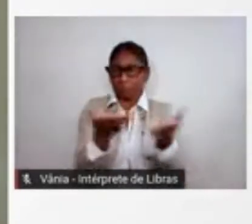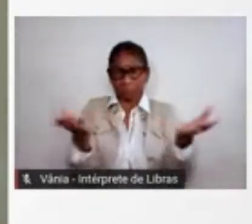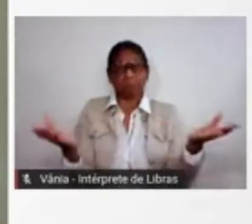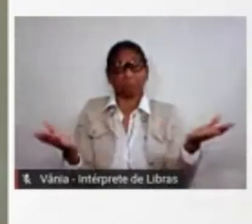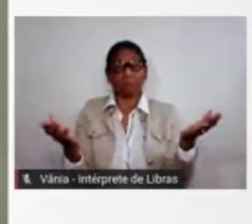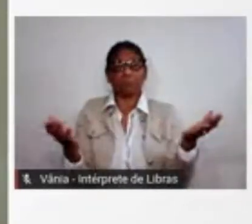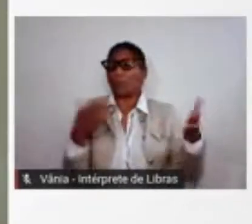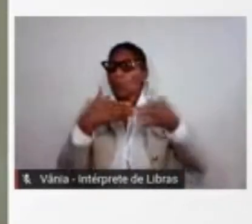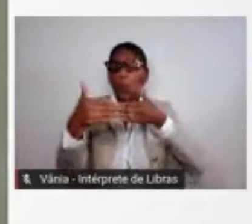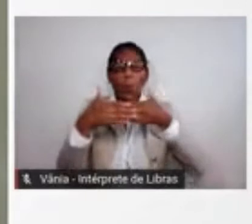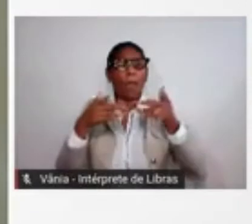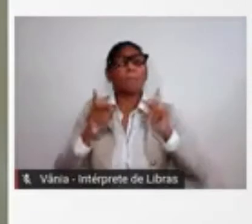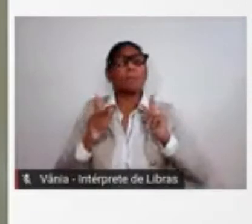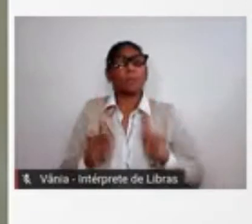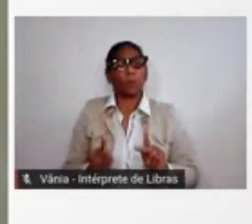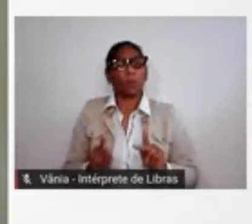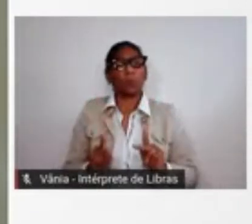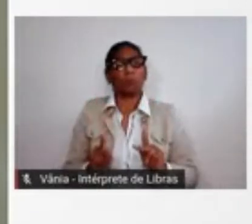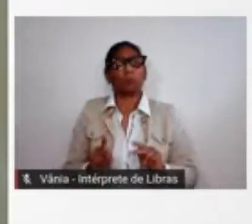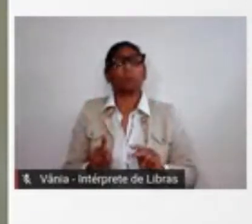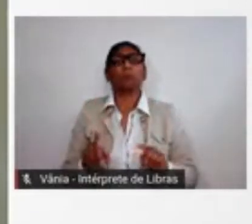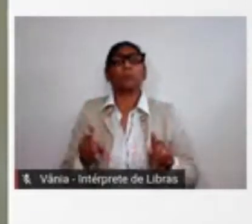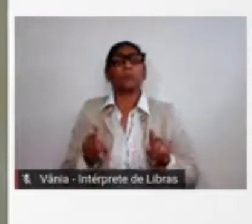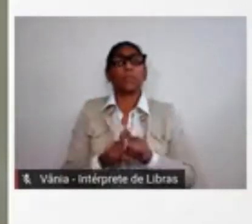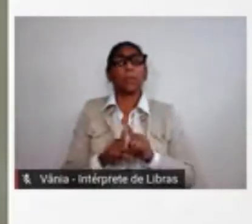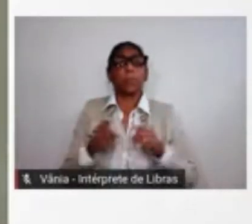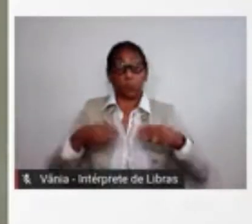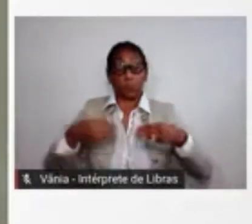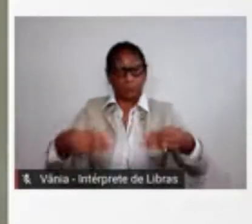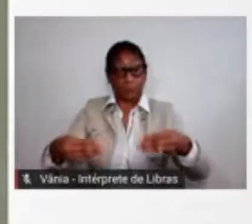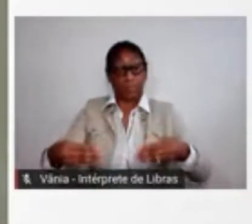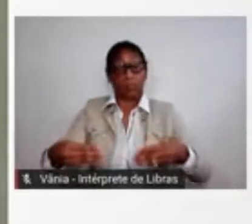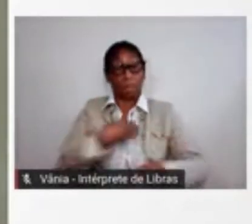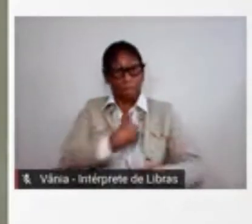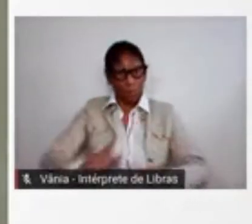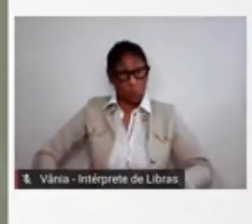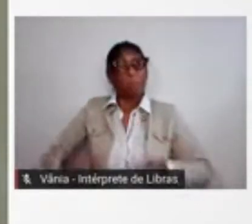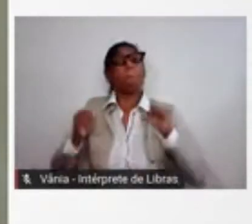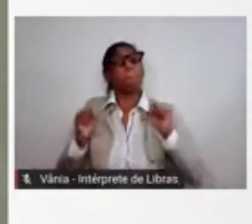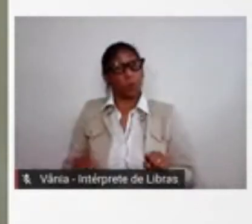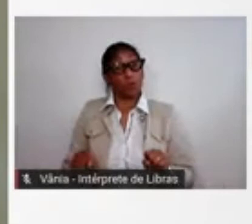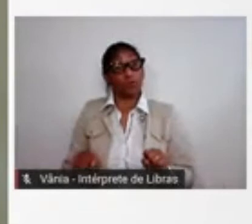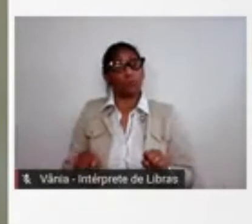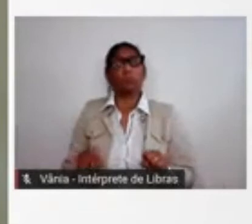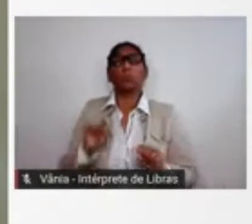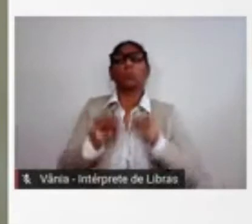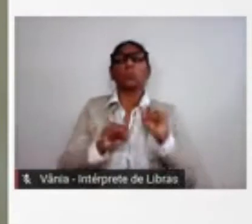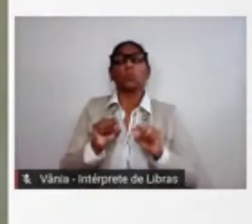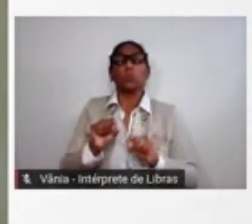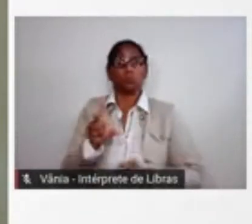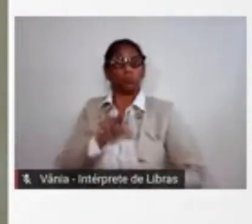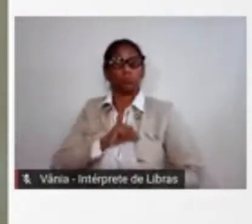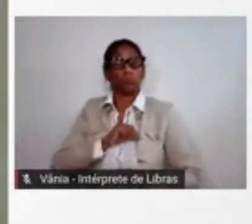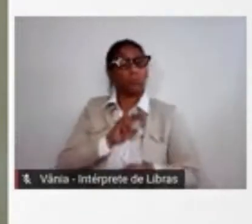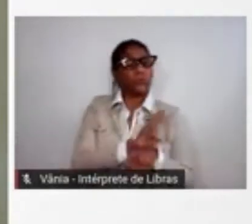qualquer pessoa, inclusive os órgãos de controle, como o Ministério Público, analisando esses protocolos, exercer a fiscalização, a